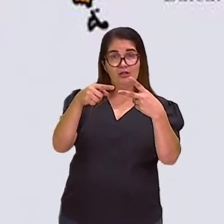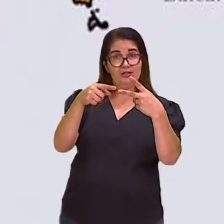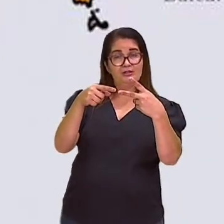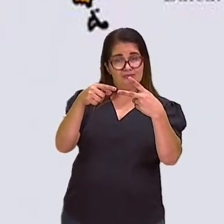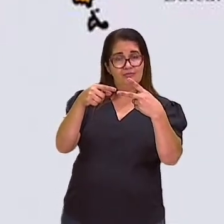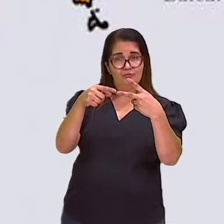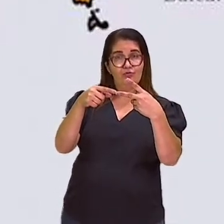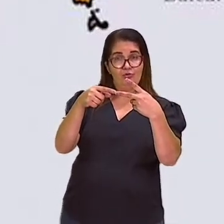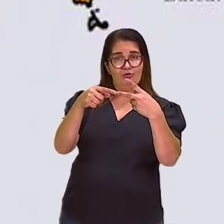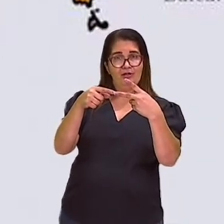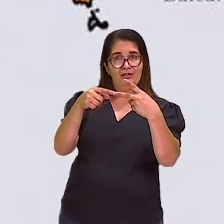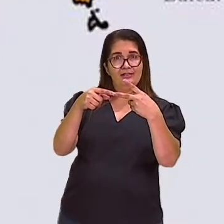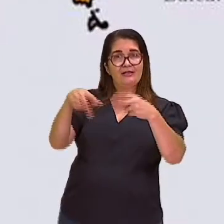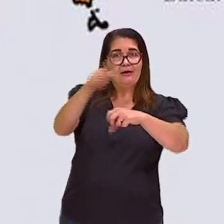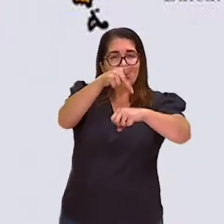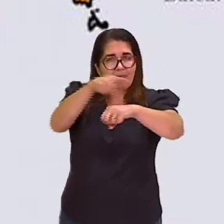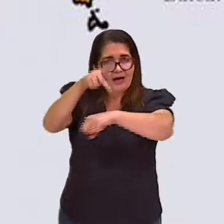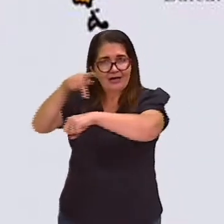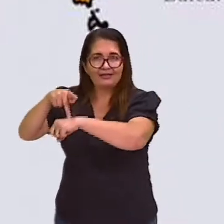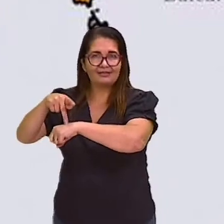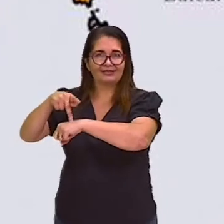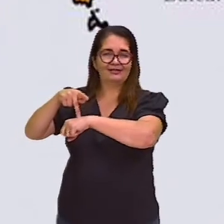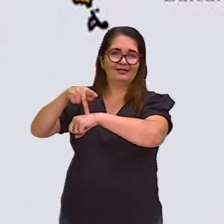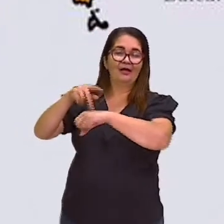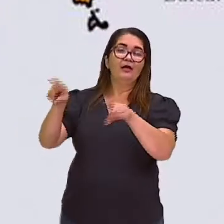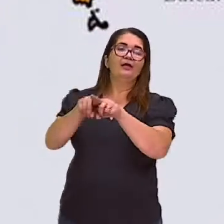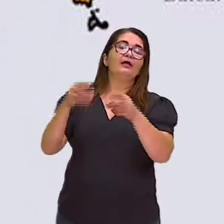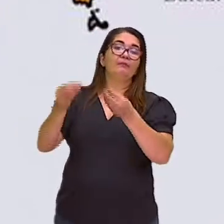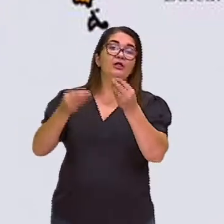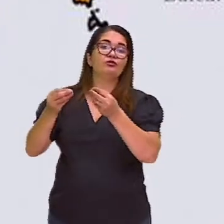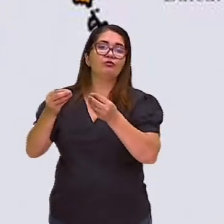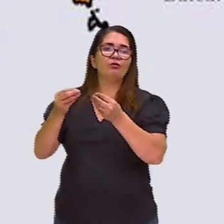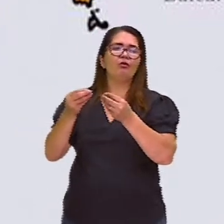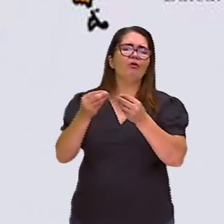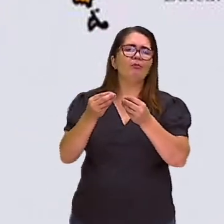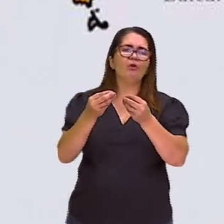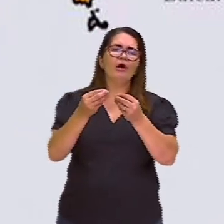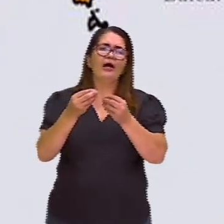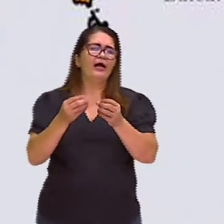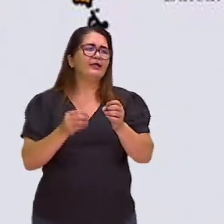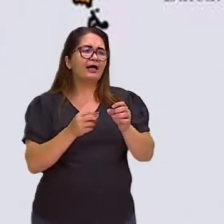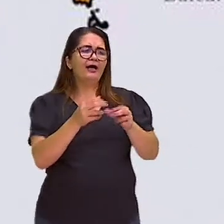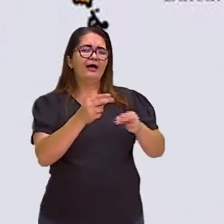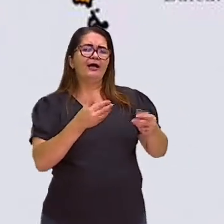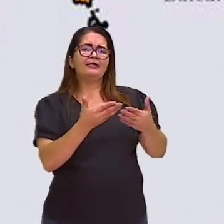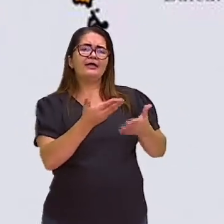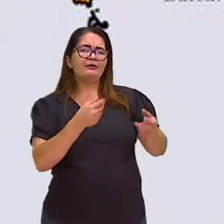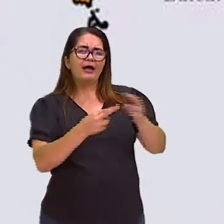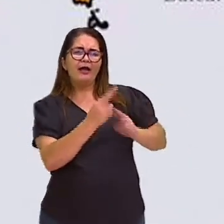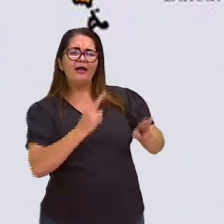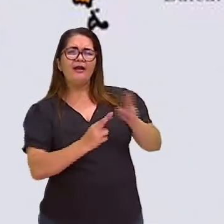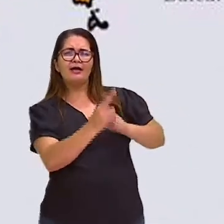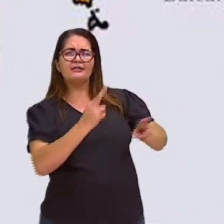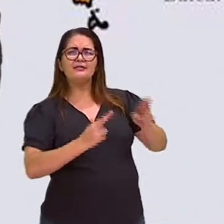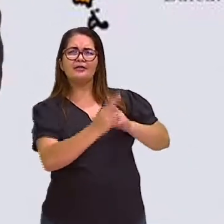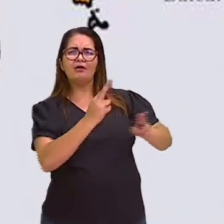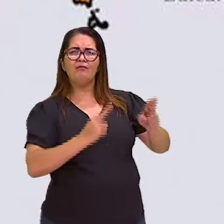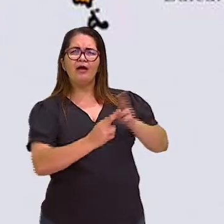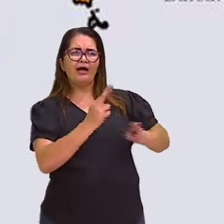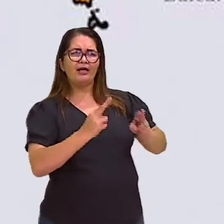nas relações diplomáticas entre Holanda e Portugal, pois a Holanda estava em guerra contra a própria Espanha